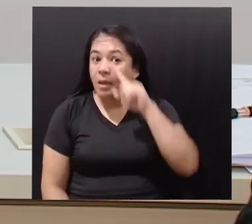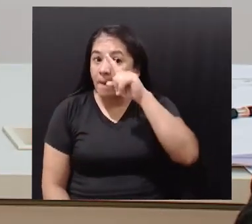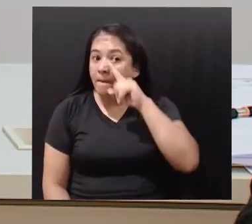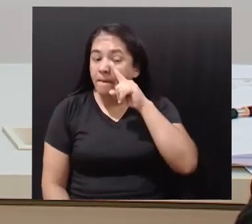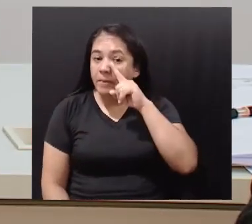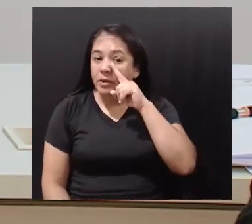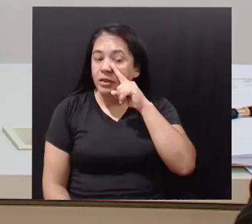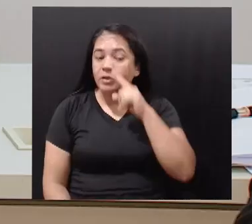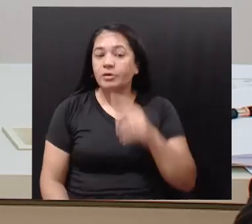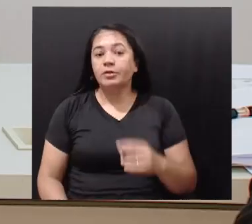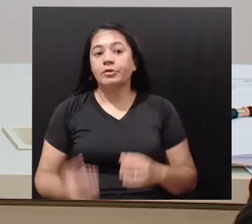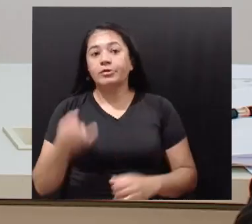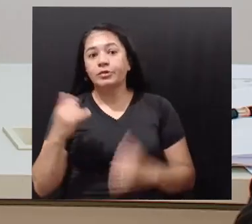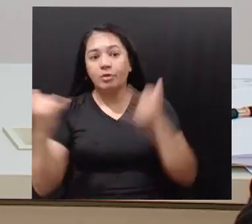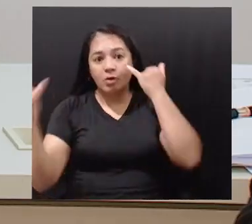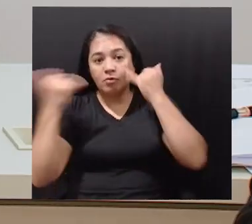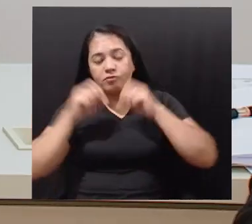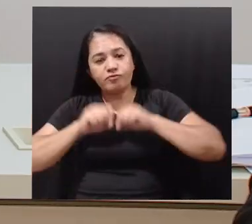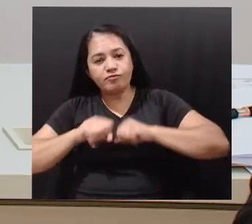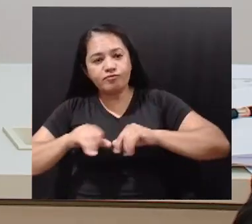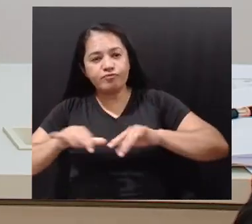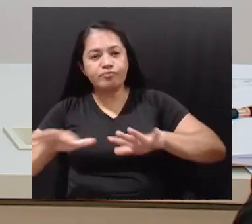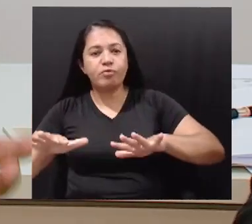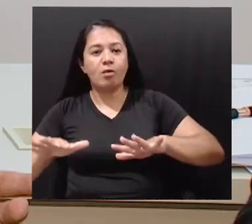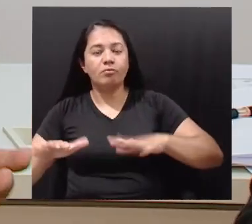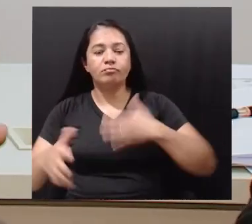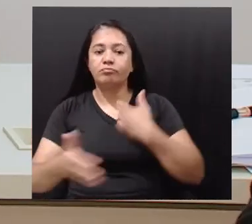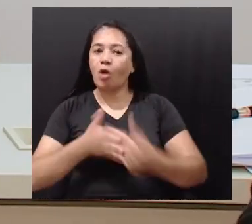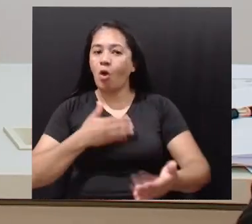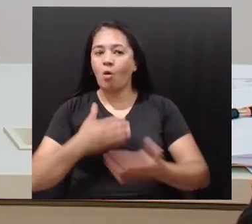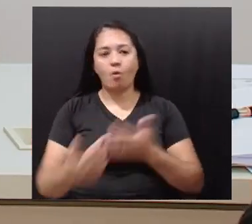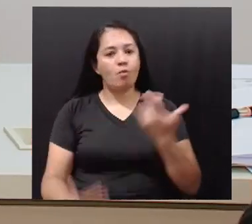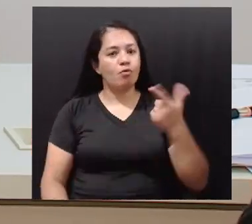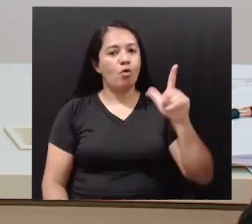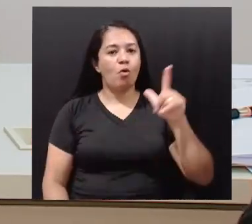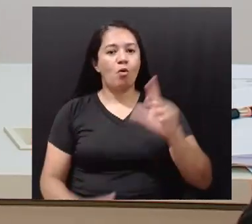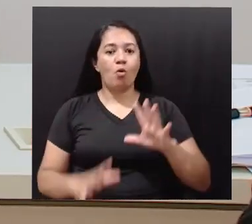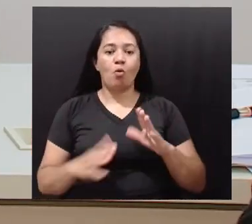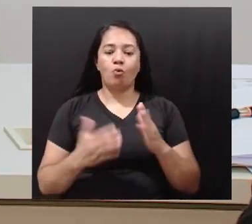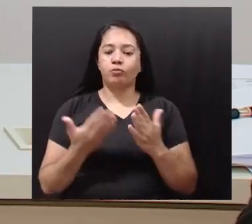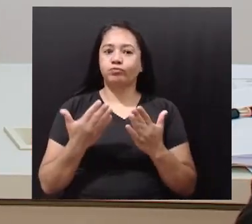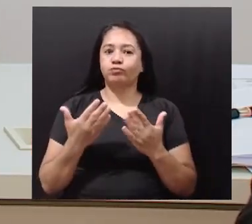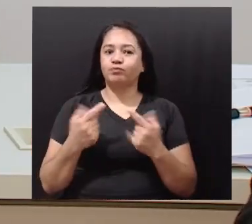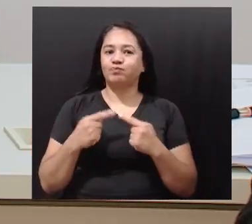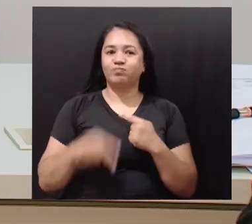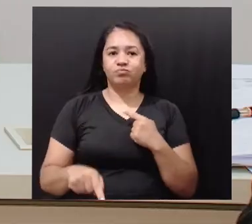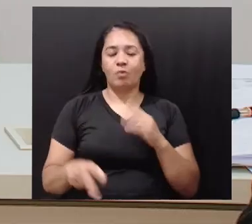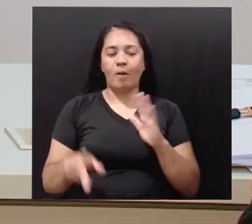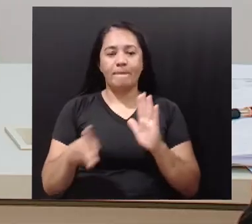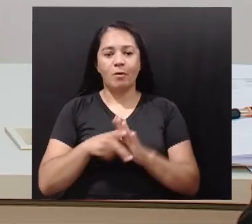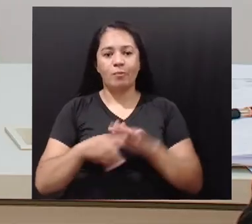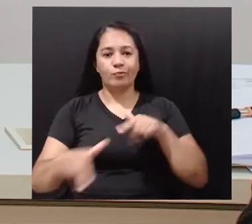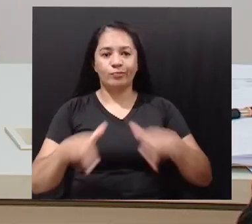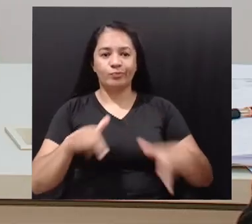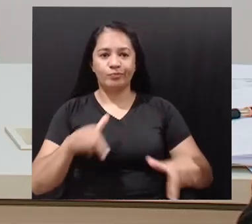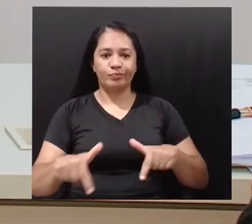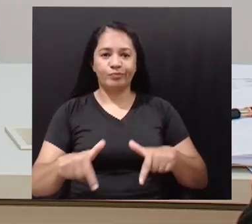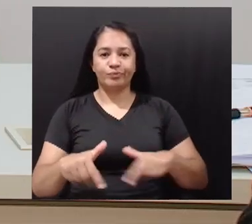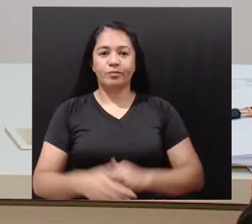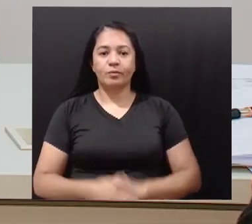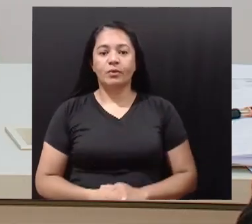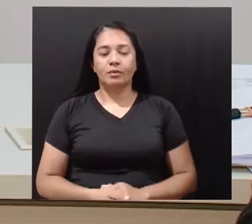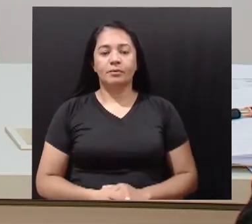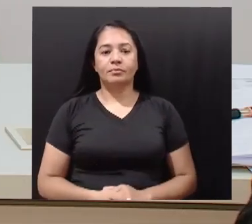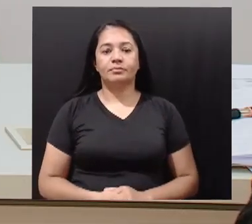vazamento, ou de qualquer outra desconformidade das atividades envolvidas com a LGPD. Então, uma